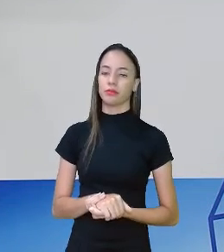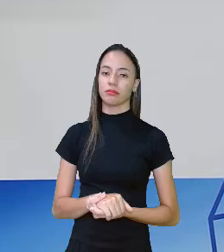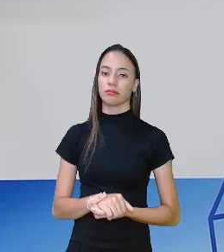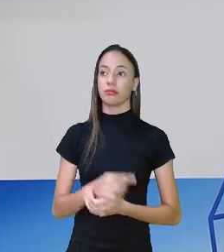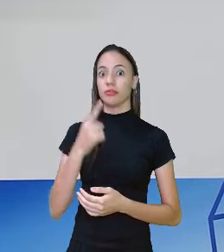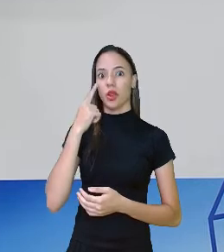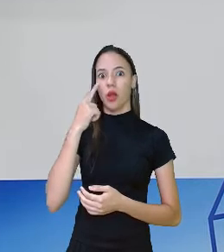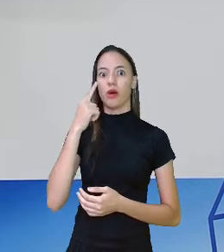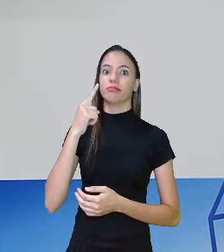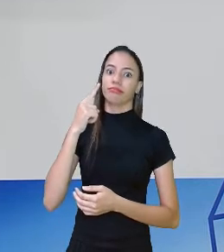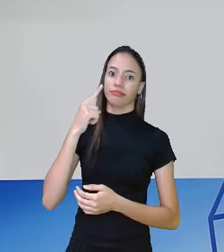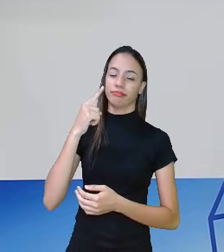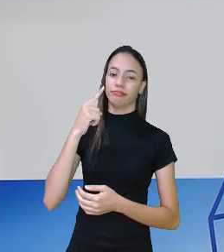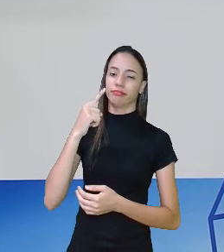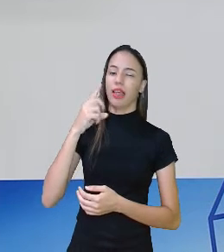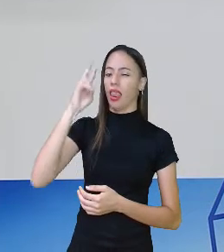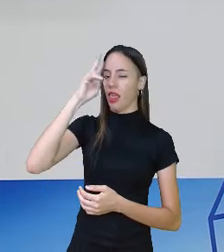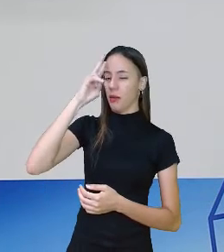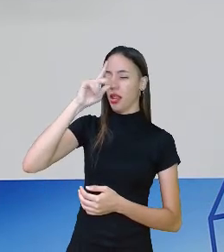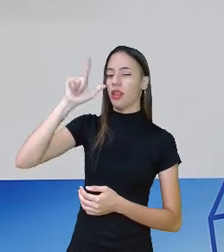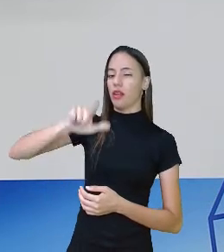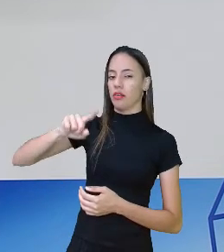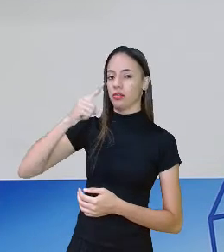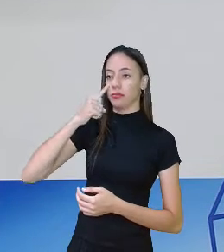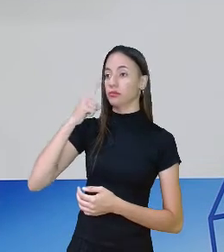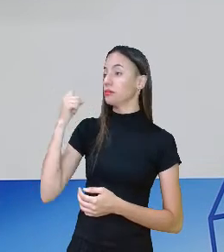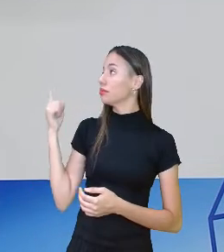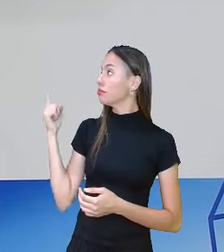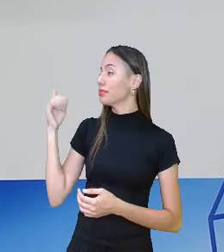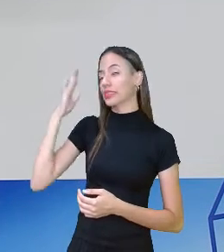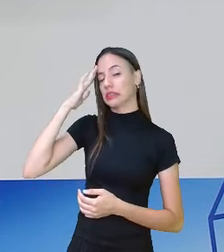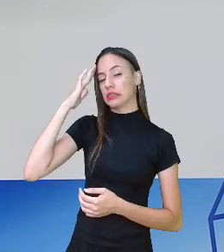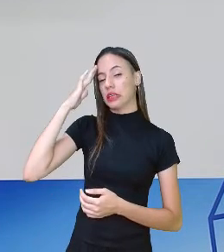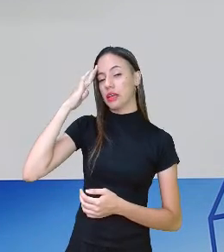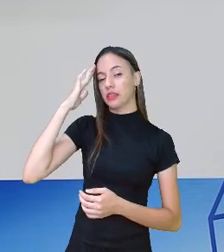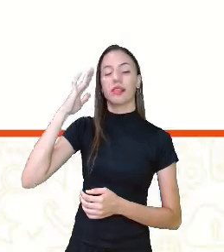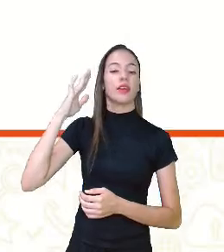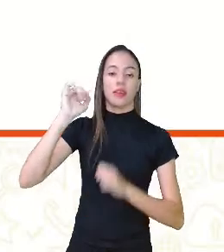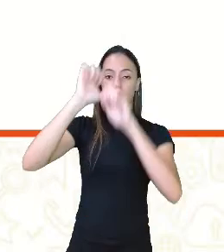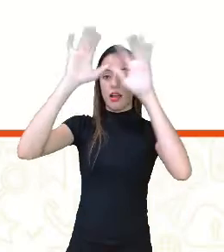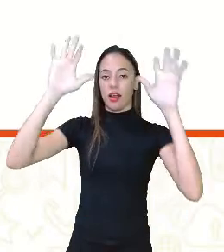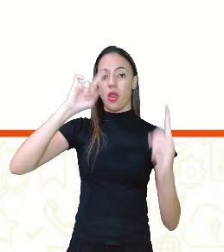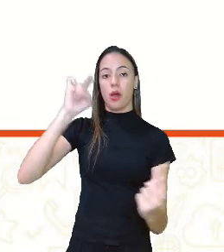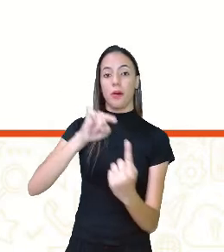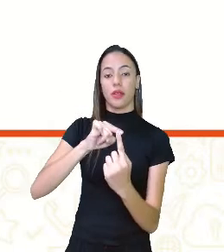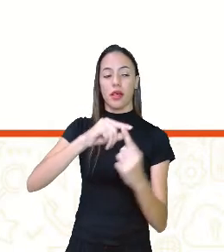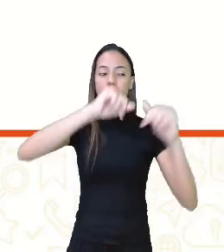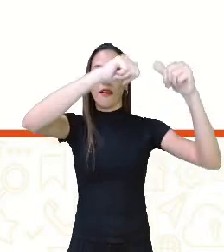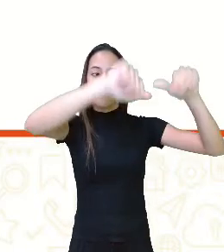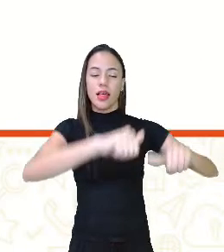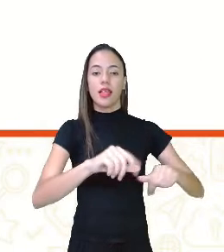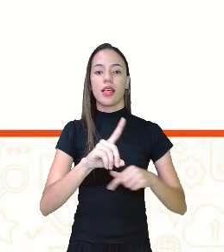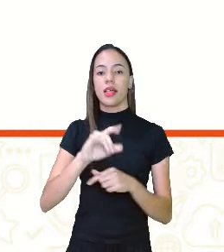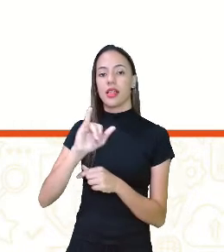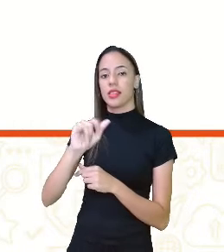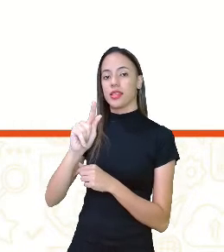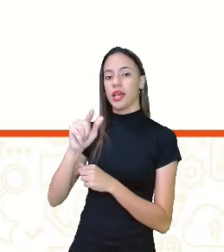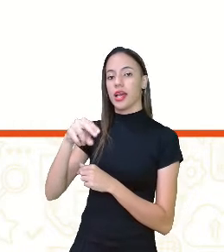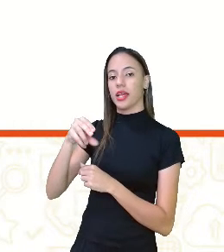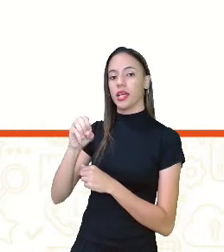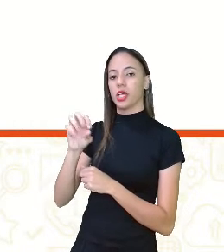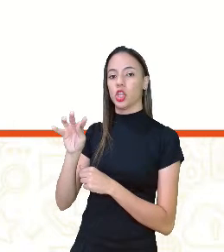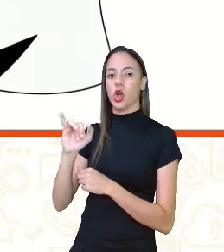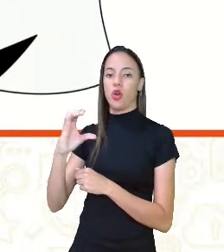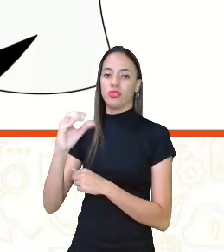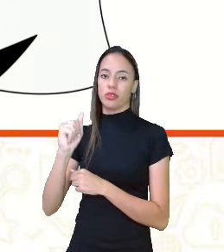Então, só relembrando um pouquinho, para a gente entender qual o objetivo da avaliação diagnóstica. Só para lembrar